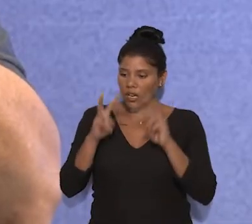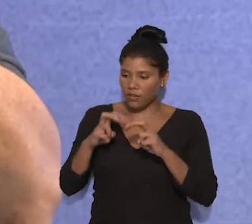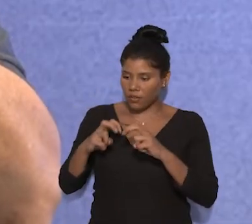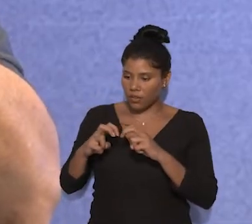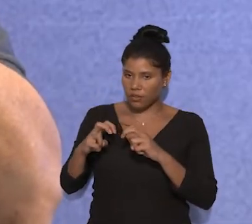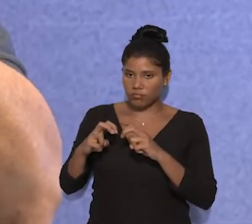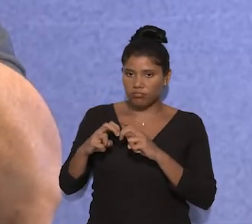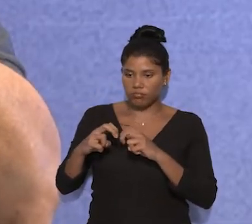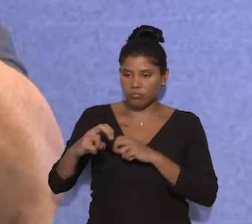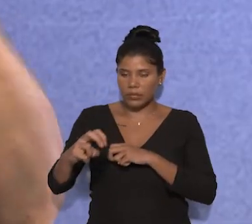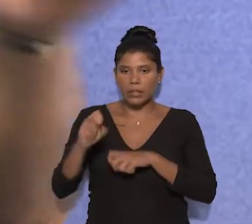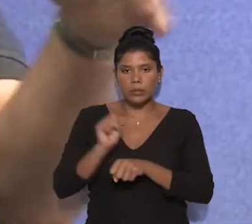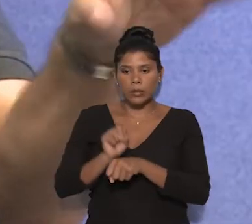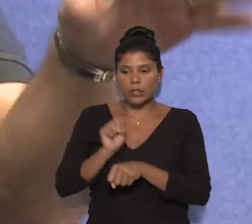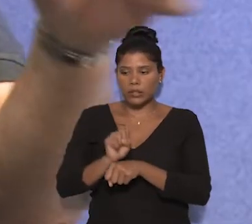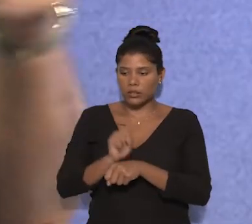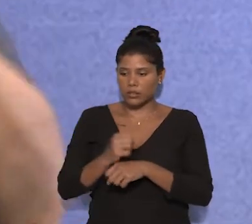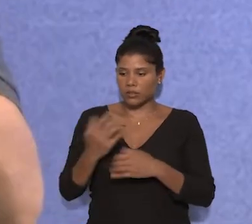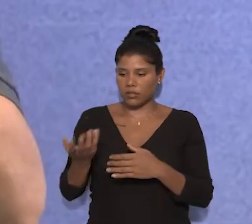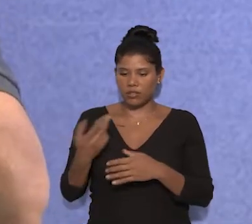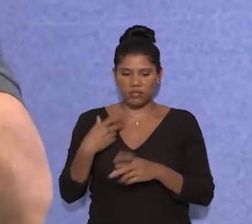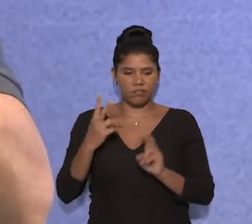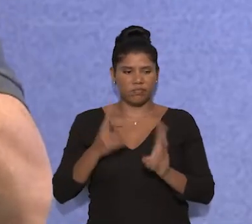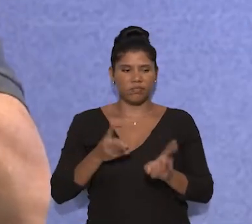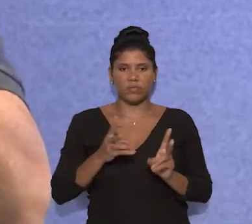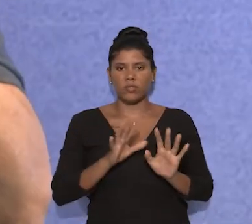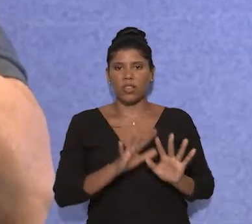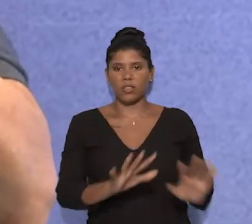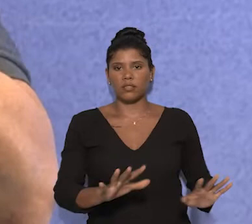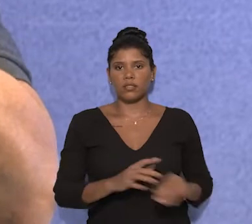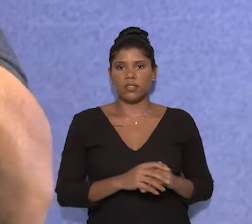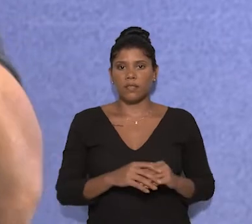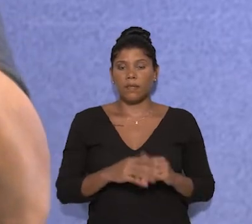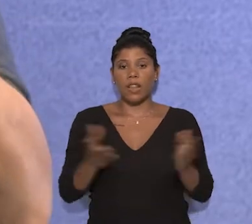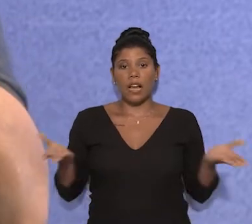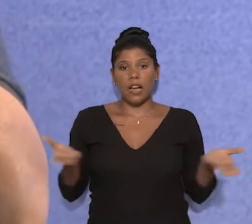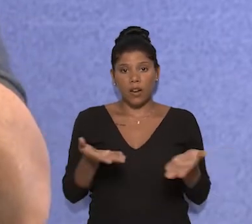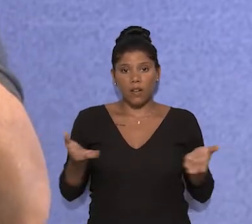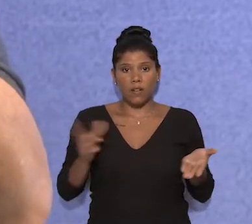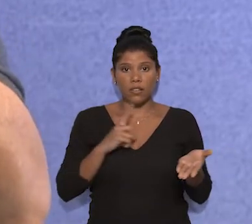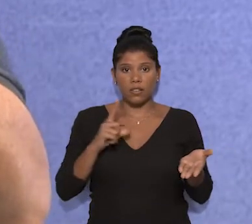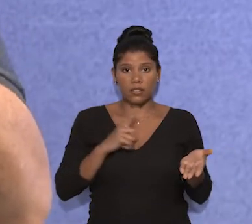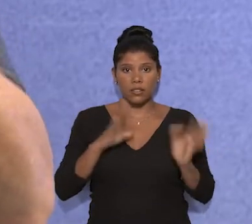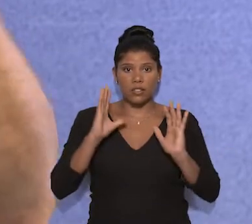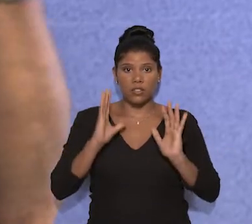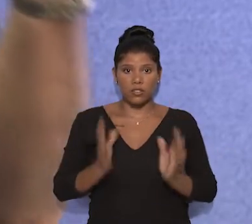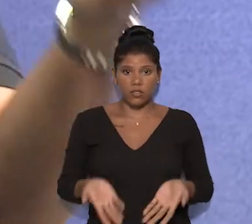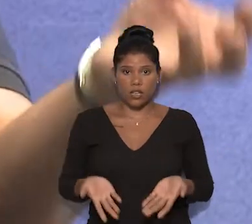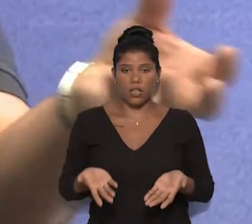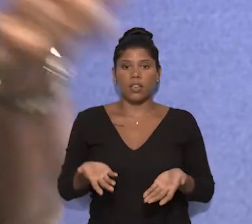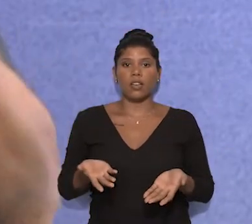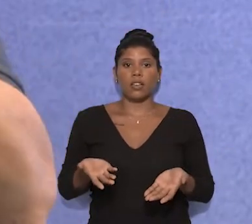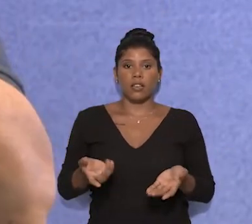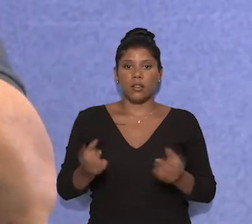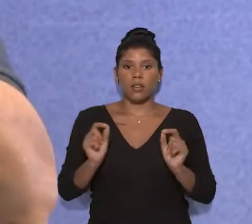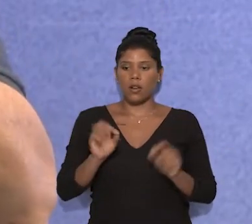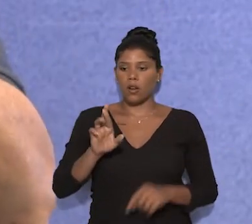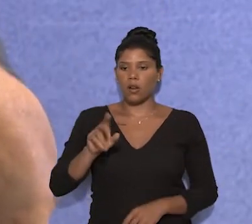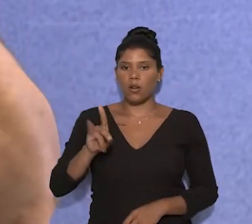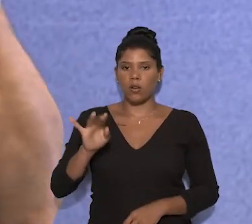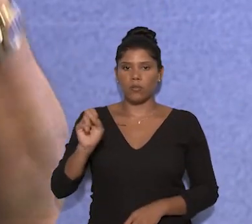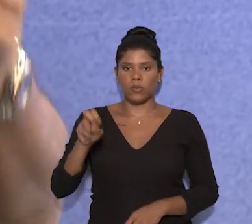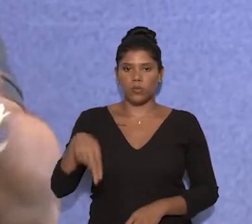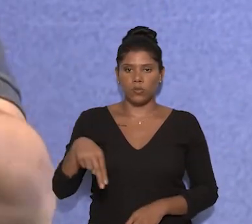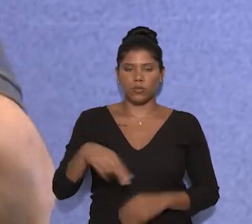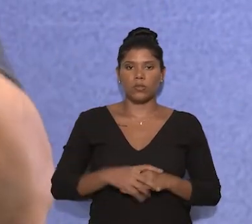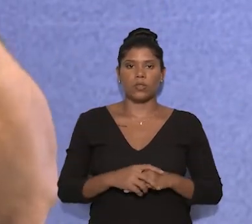e dizia, vou deixar do jeito que está mesmo, que é melhor. Hoje não, hoje ele olha para o banco, ele tem já o Robson de volta,